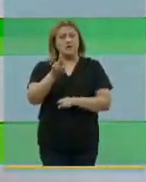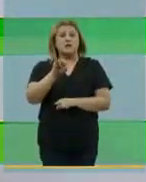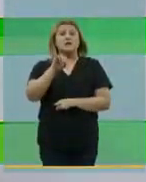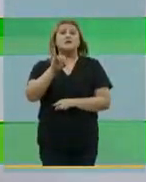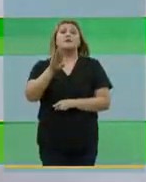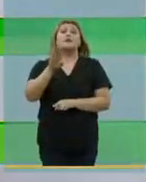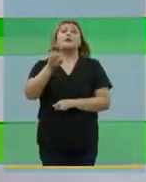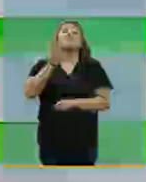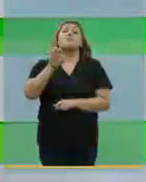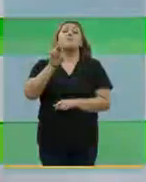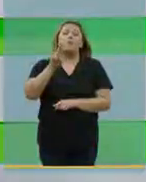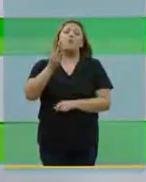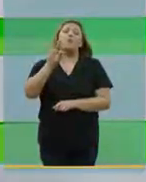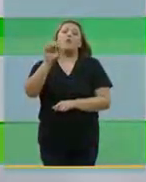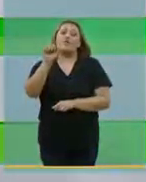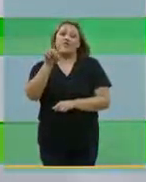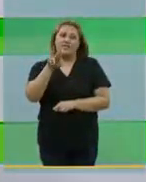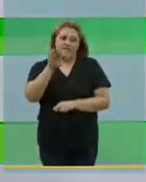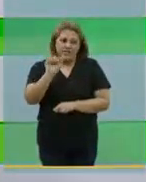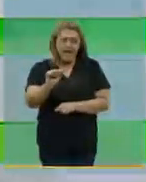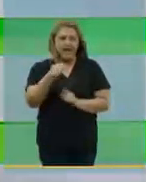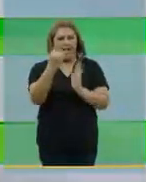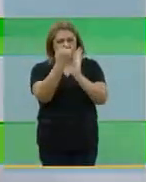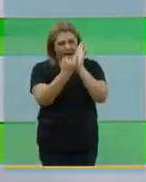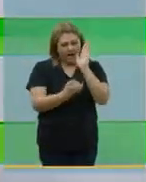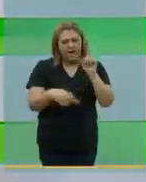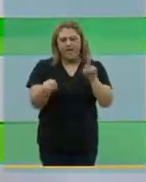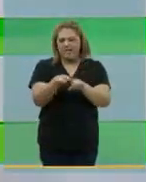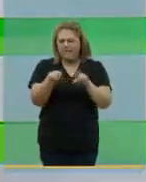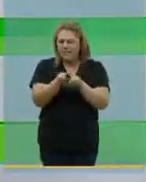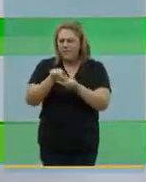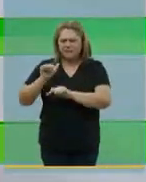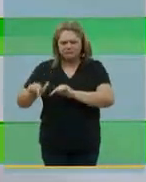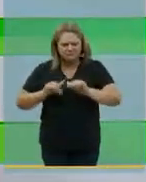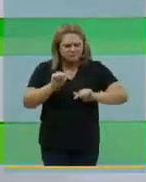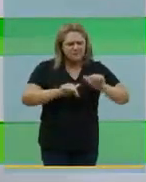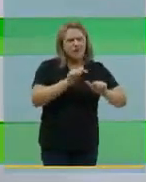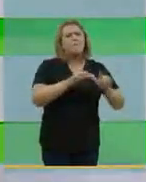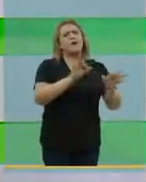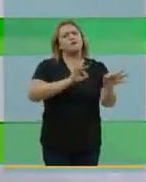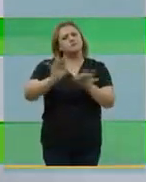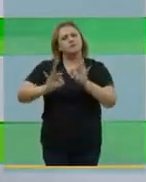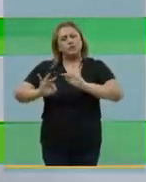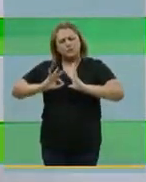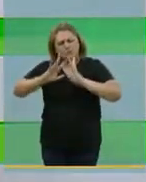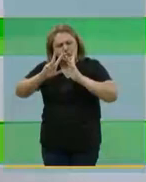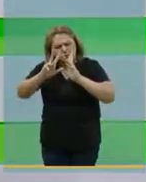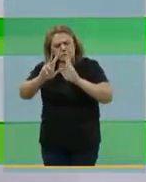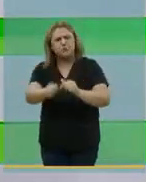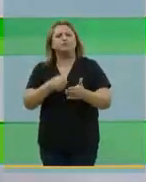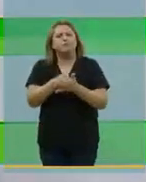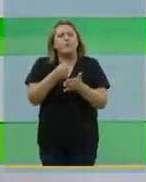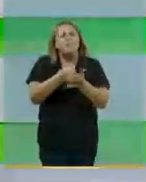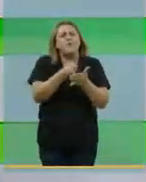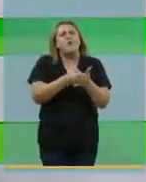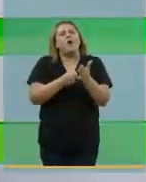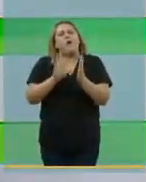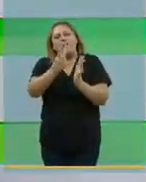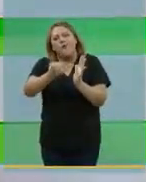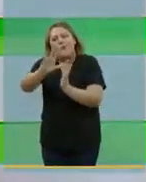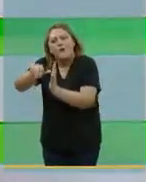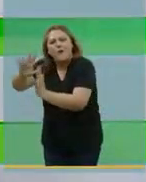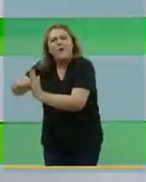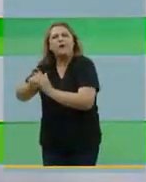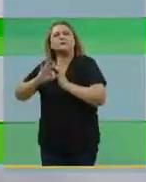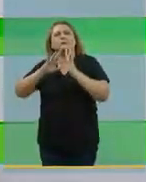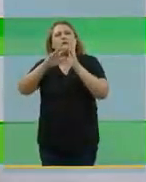pra valer com foco no trabalho na geração de emprego combate à corrupção para atrair investimentos produtivos gerando